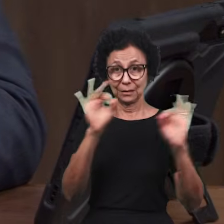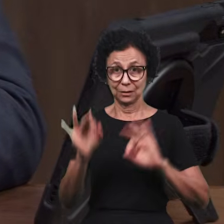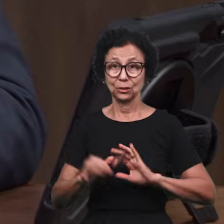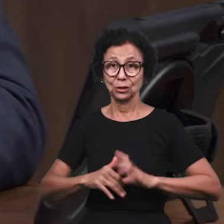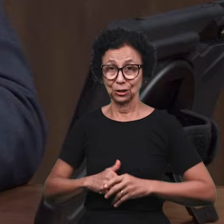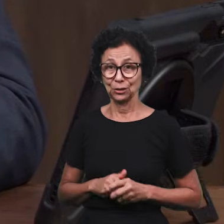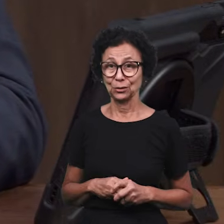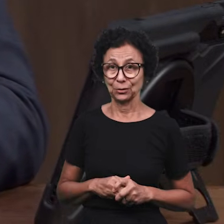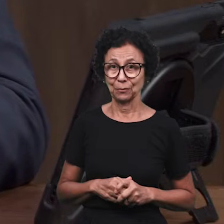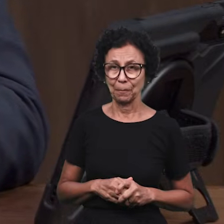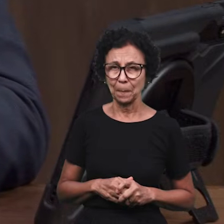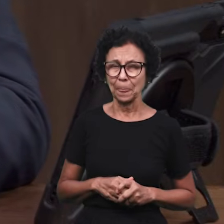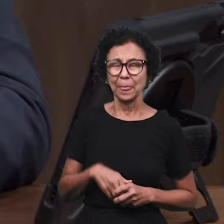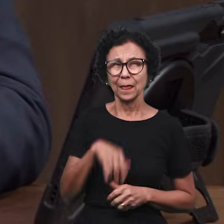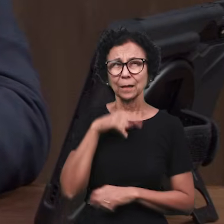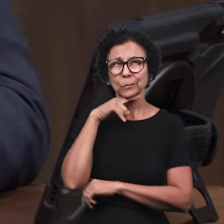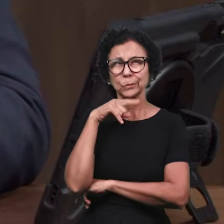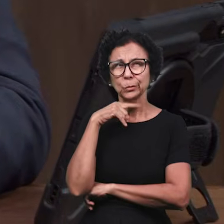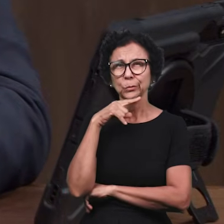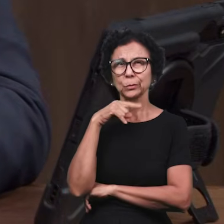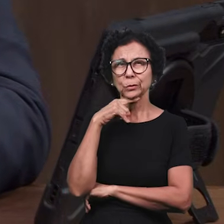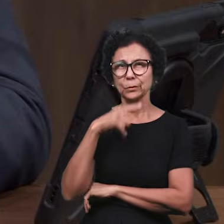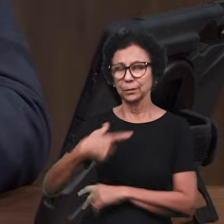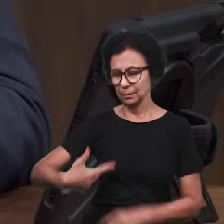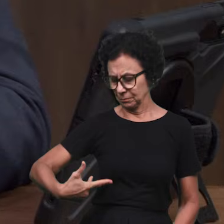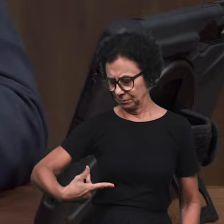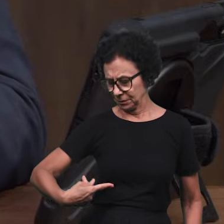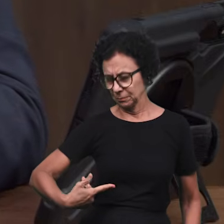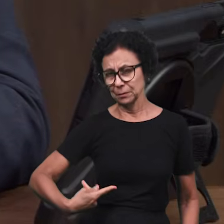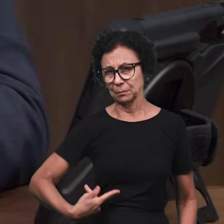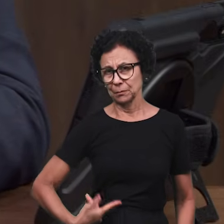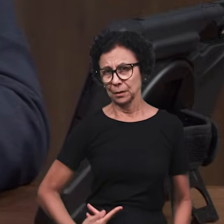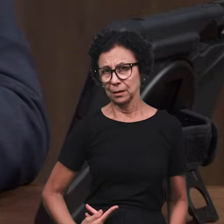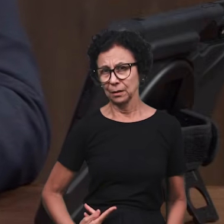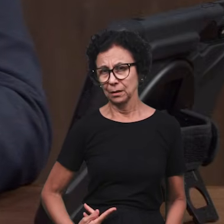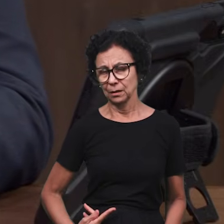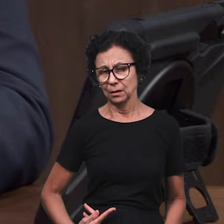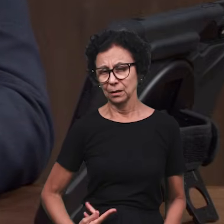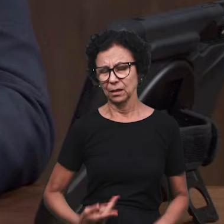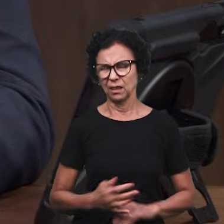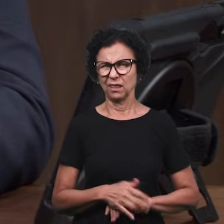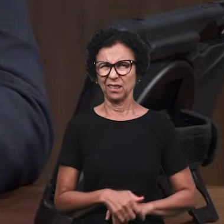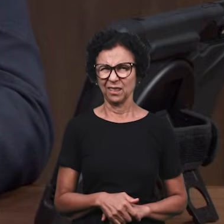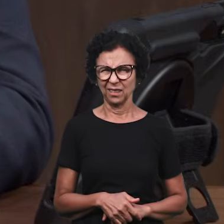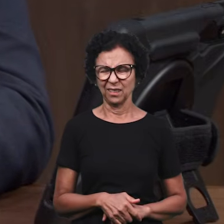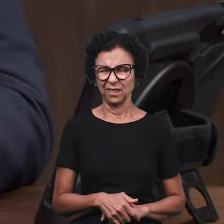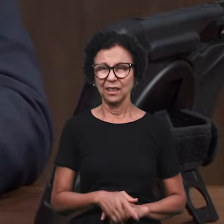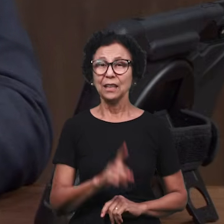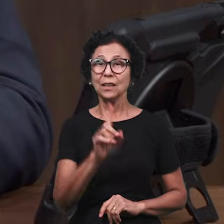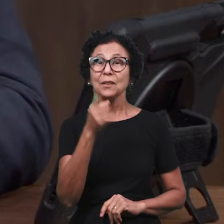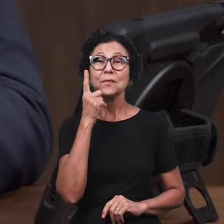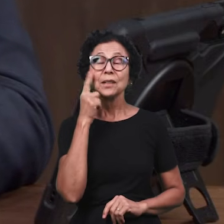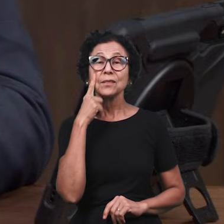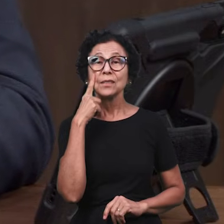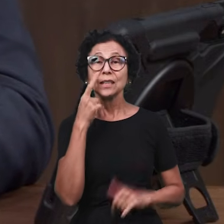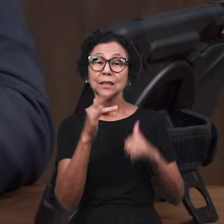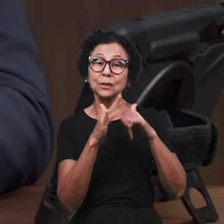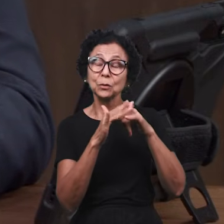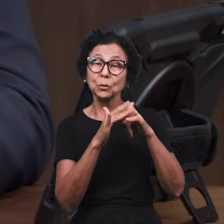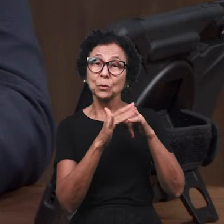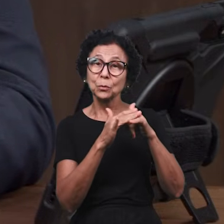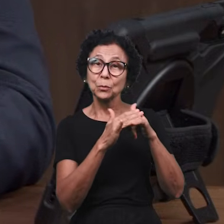assistindo e está em dúvida a respeito de canetas emagrecedoras, não entendeu o que é isso, pode voltar alguns vídeos aí do Viver com